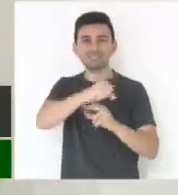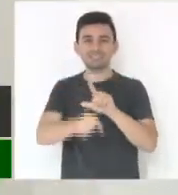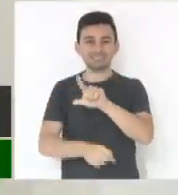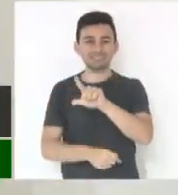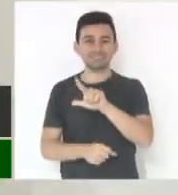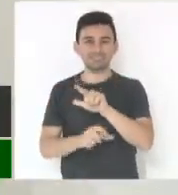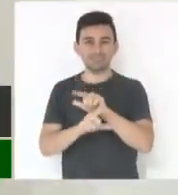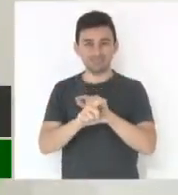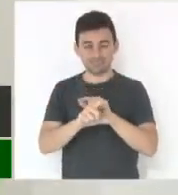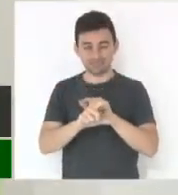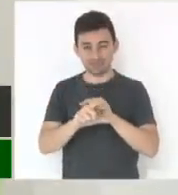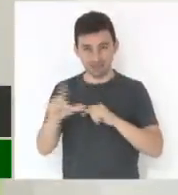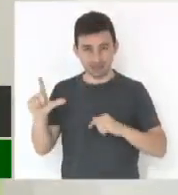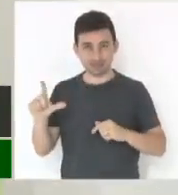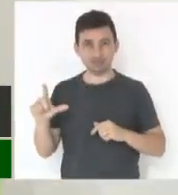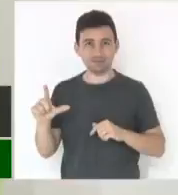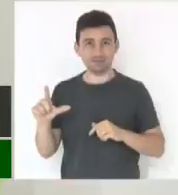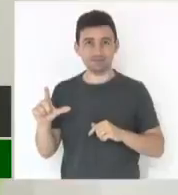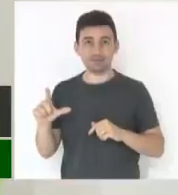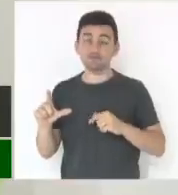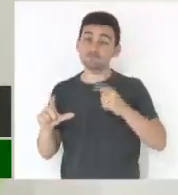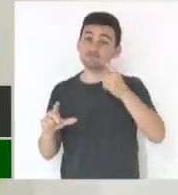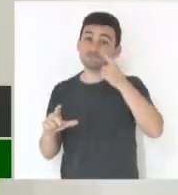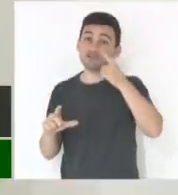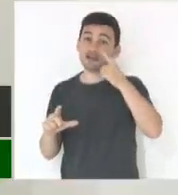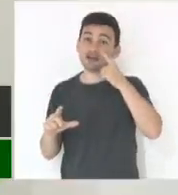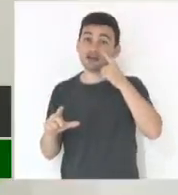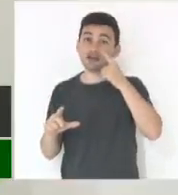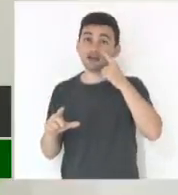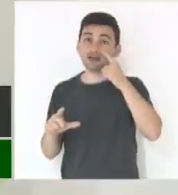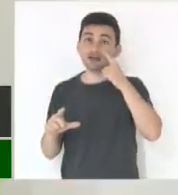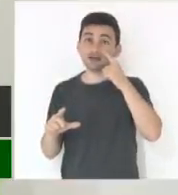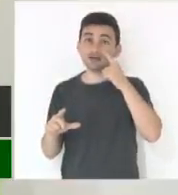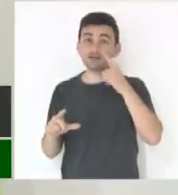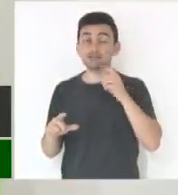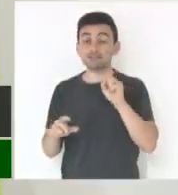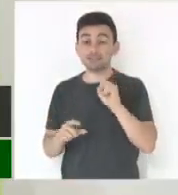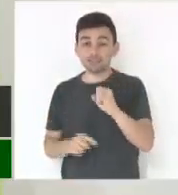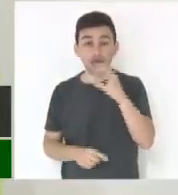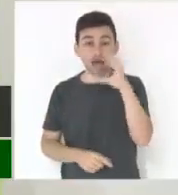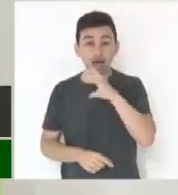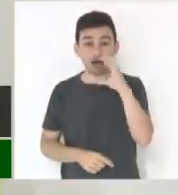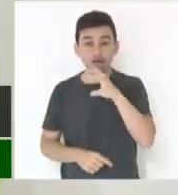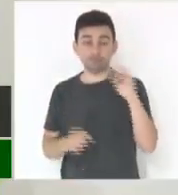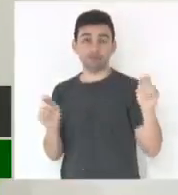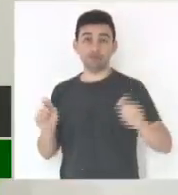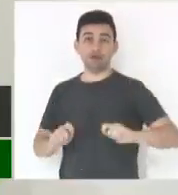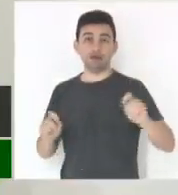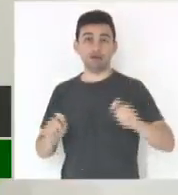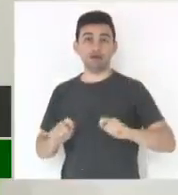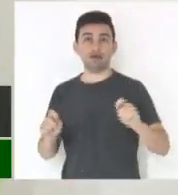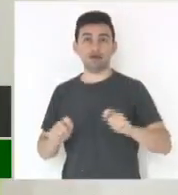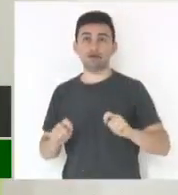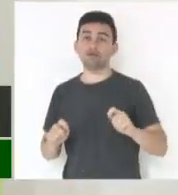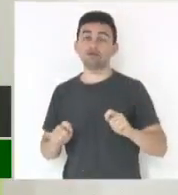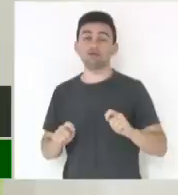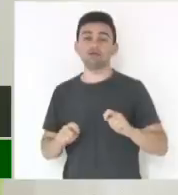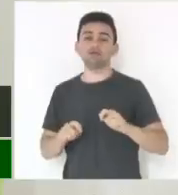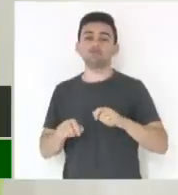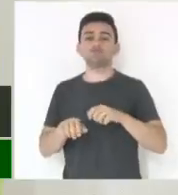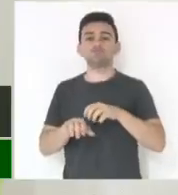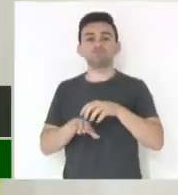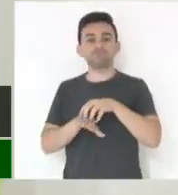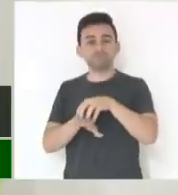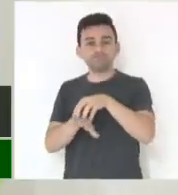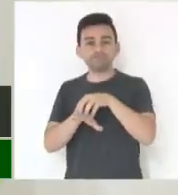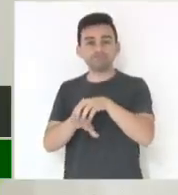se houver rapidez, talvez uma parte da temporada já o trânsito fique melhor